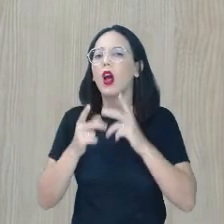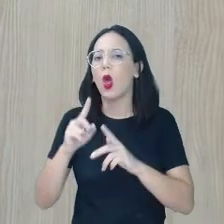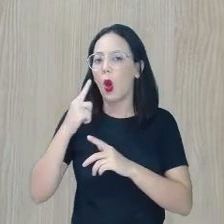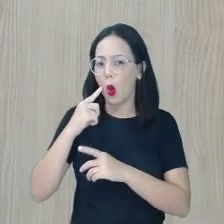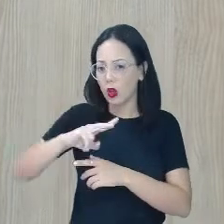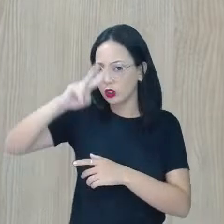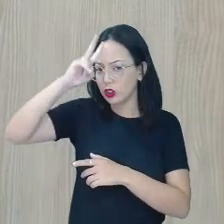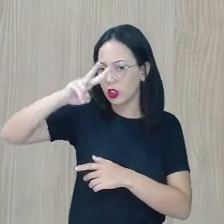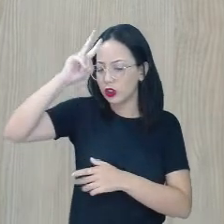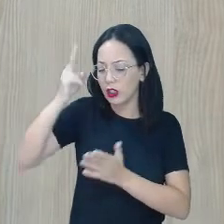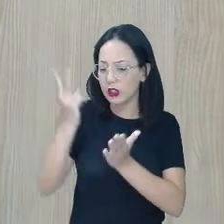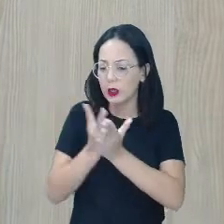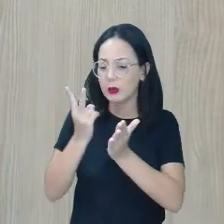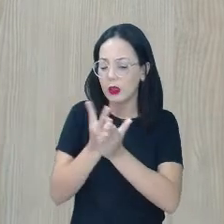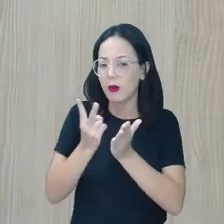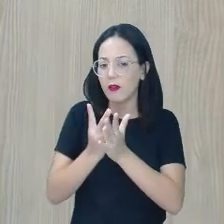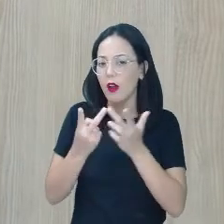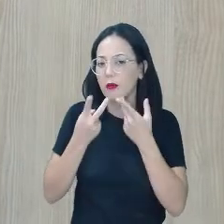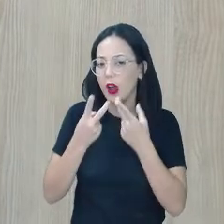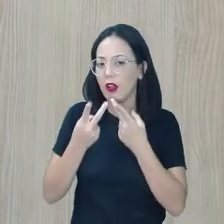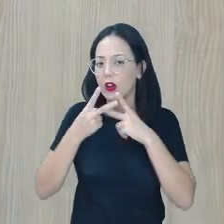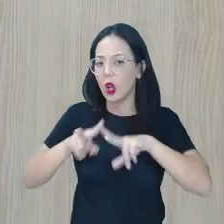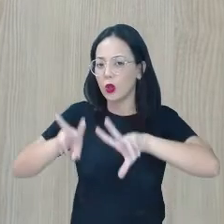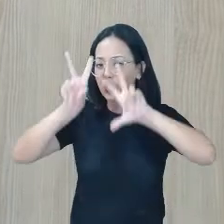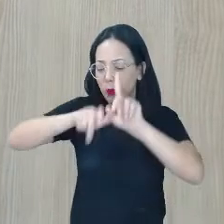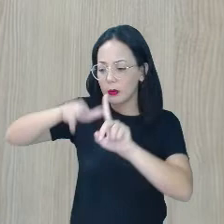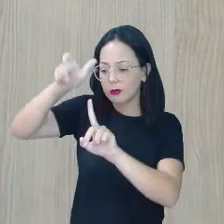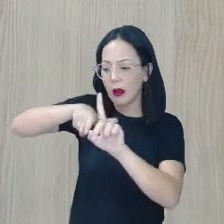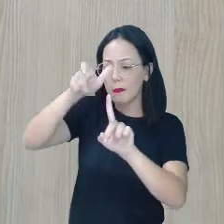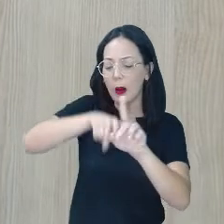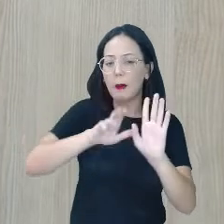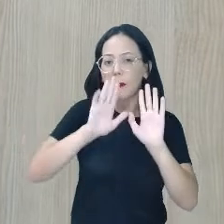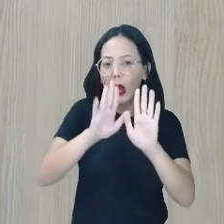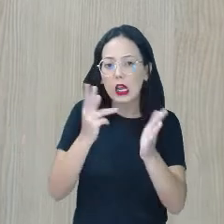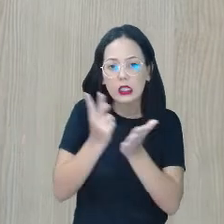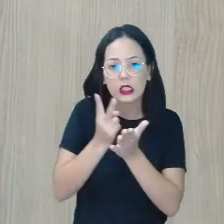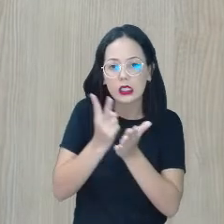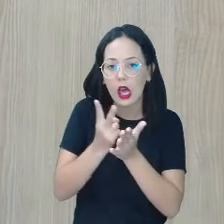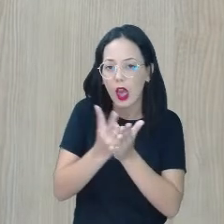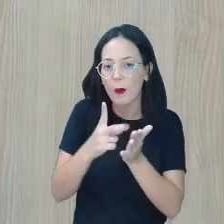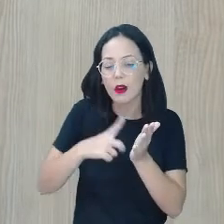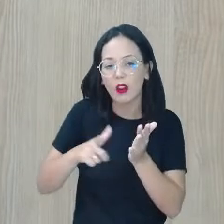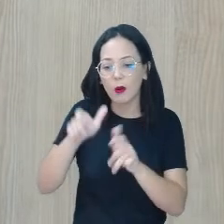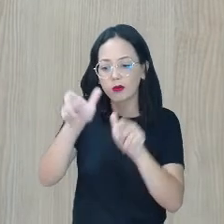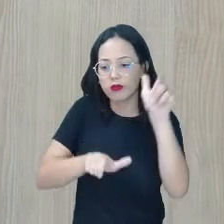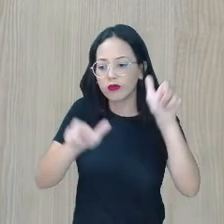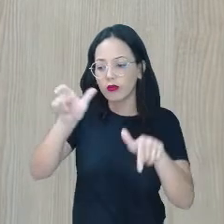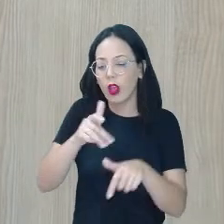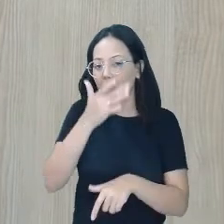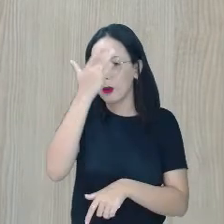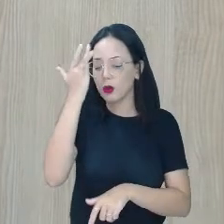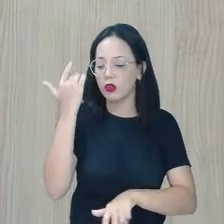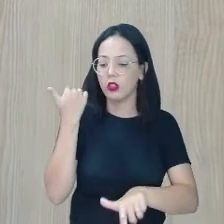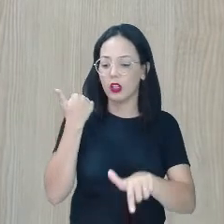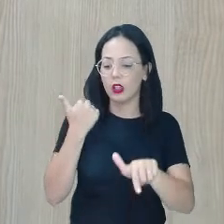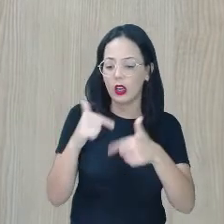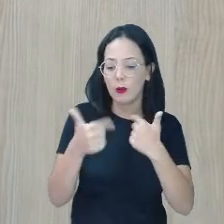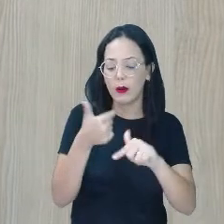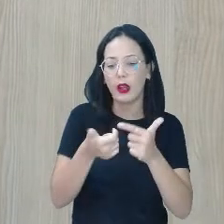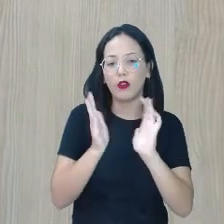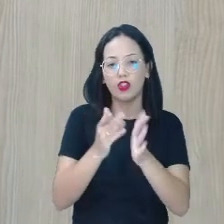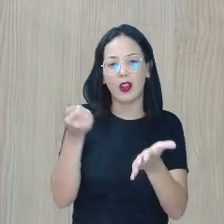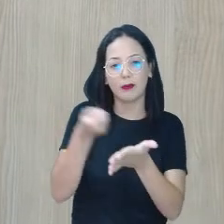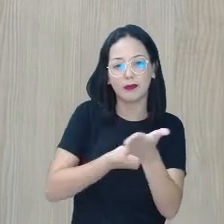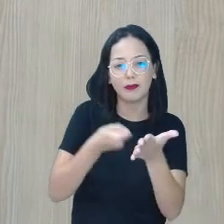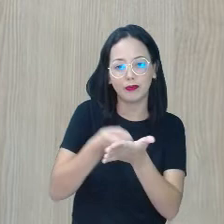frequentemente a gente fala sobre os imperadores e grandes personagens, mas existe toda uma massa, né, de pessoas que trabalharam, que foram